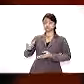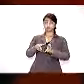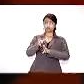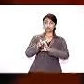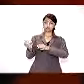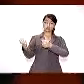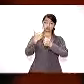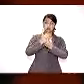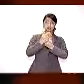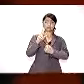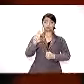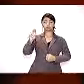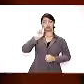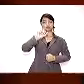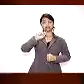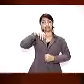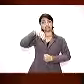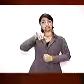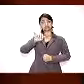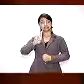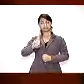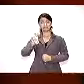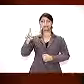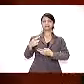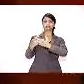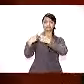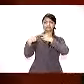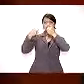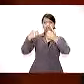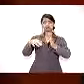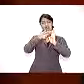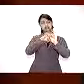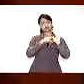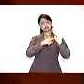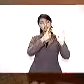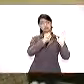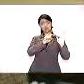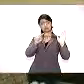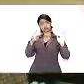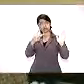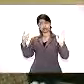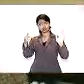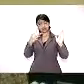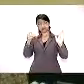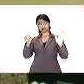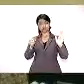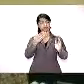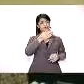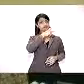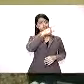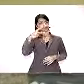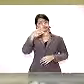auditor para relatar os itens a seu encargo 18 a 28 senhor presidente senhor Conselheiro